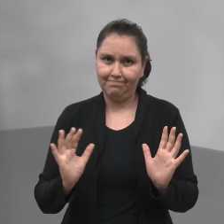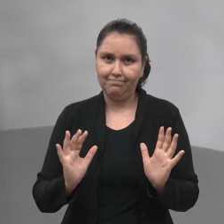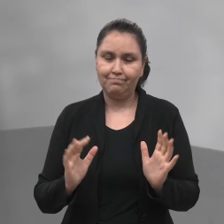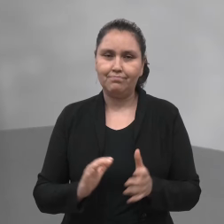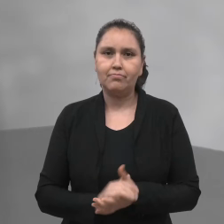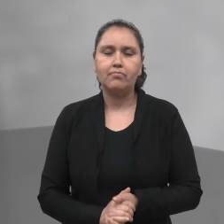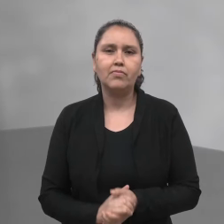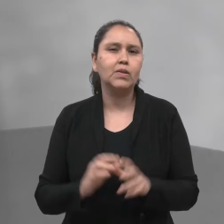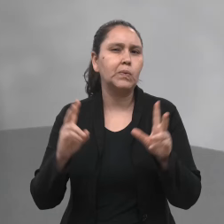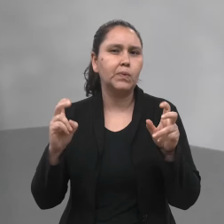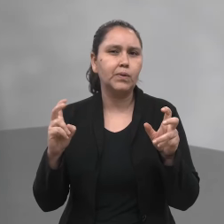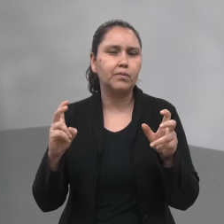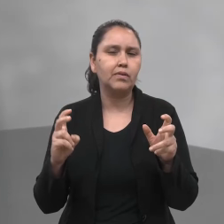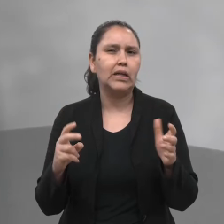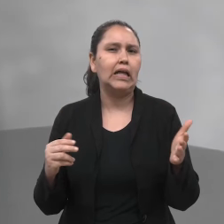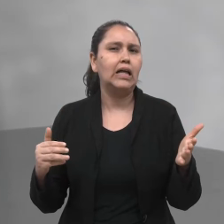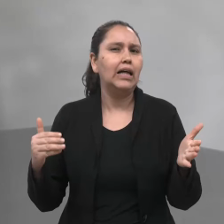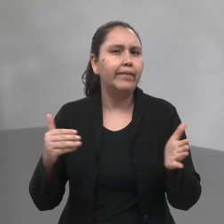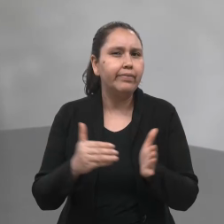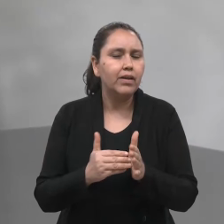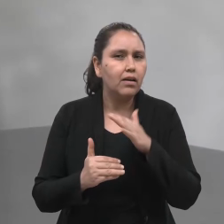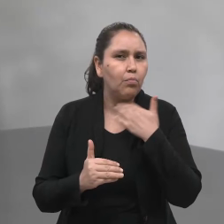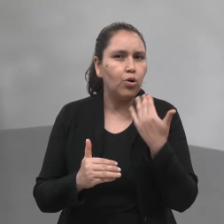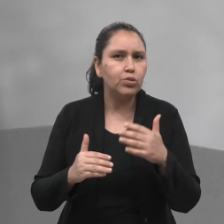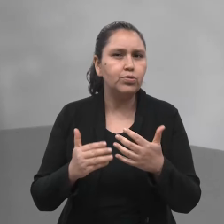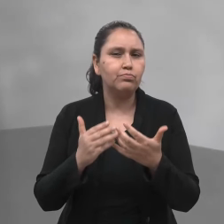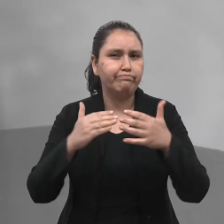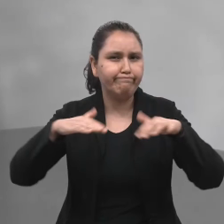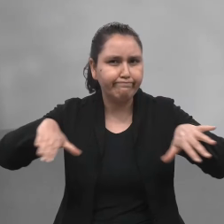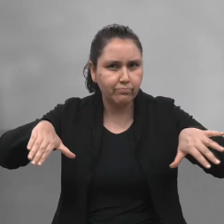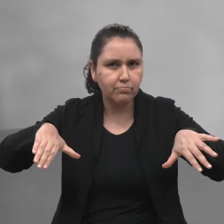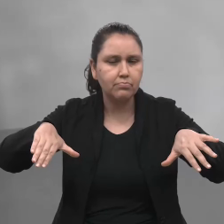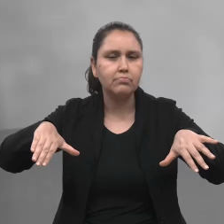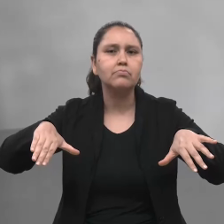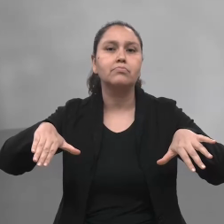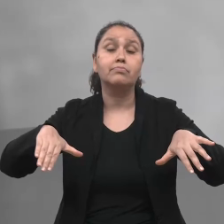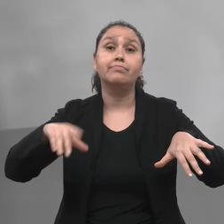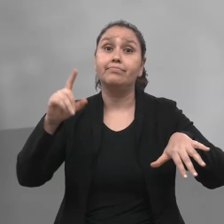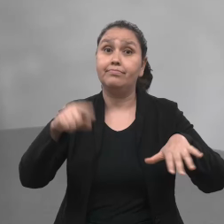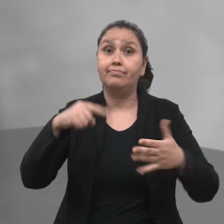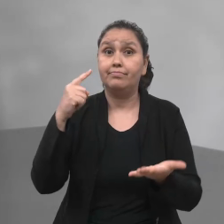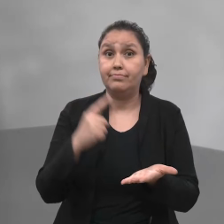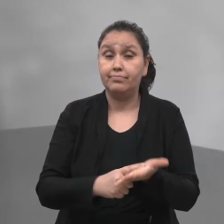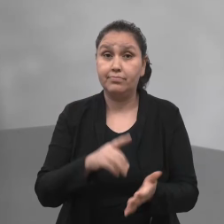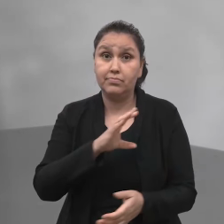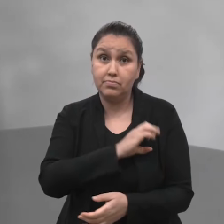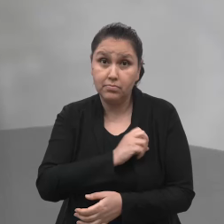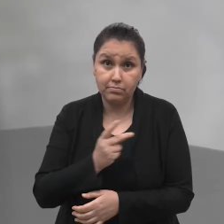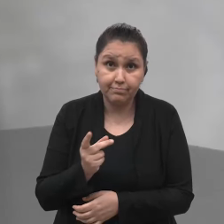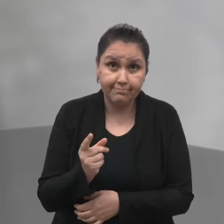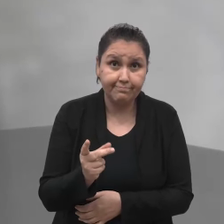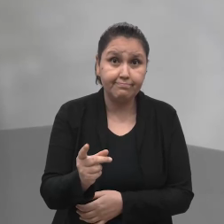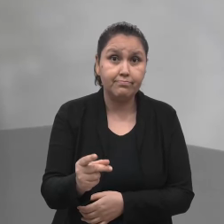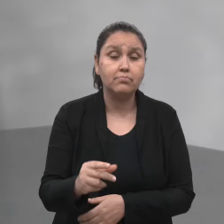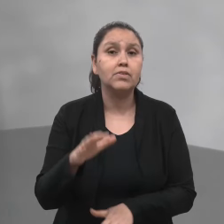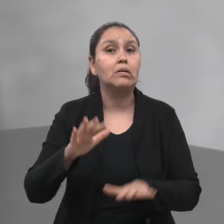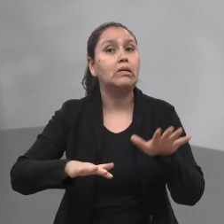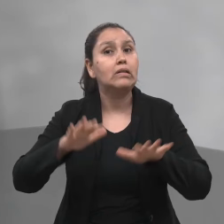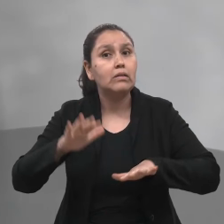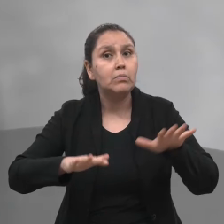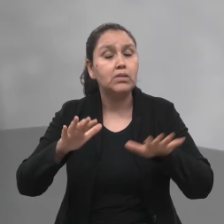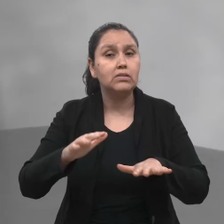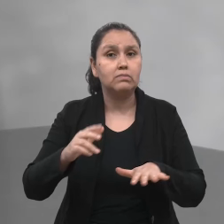Olá, até que a morte nos separe. Uma frase que para muitos casais representa uma promessa de amor eterno. Mas